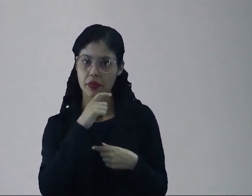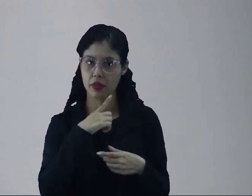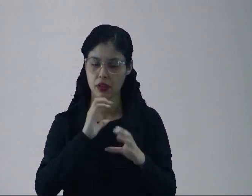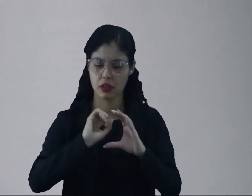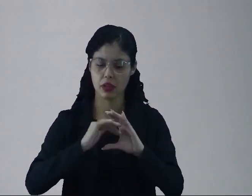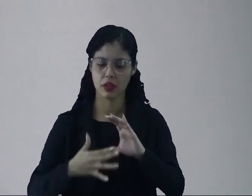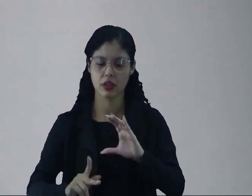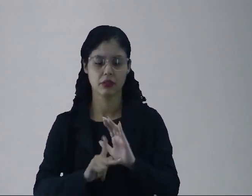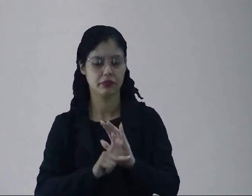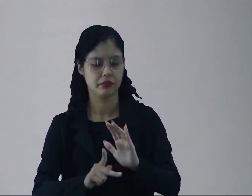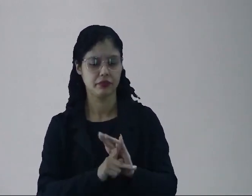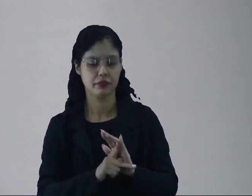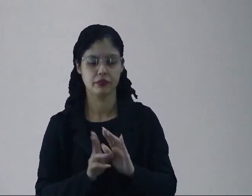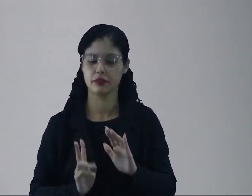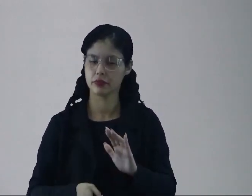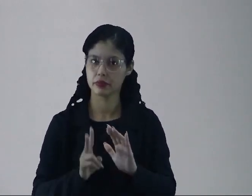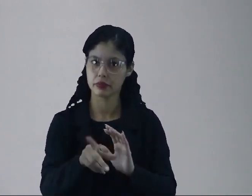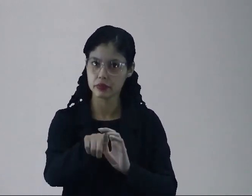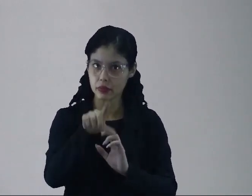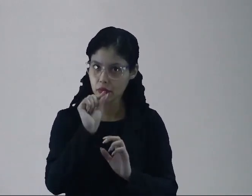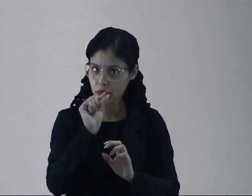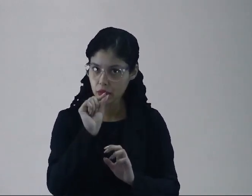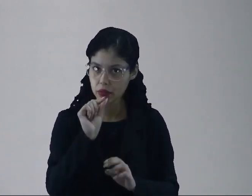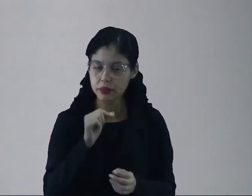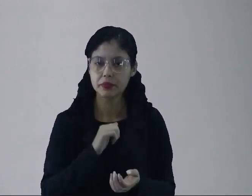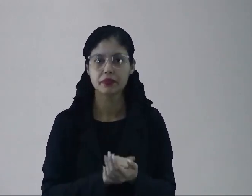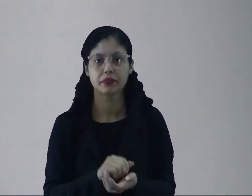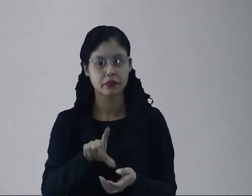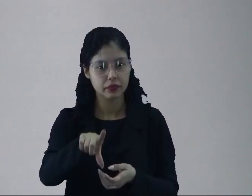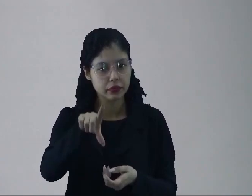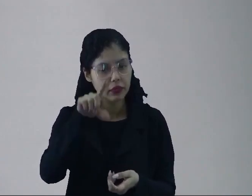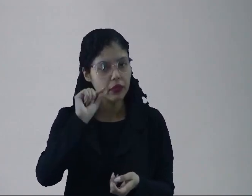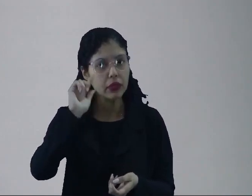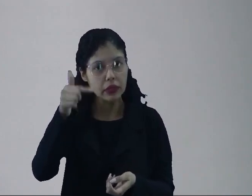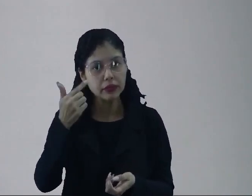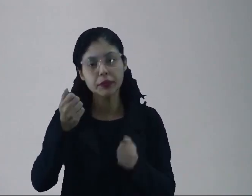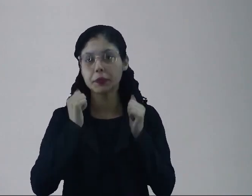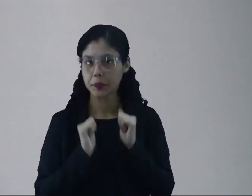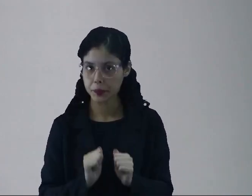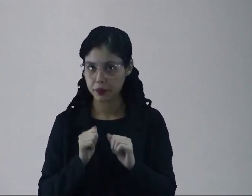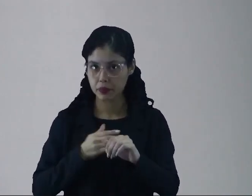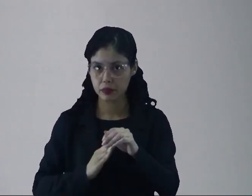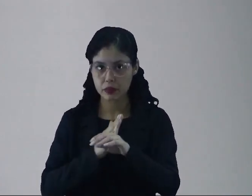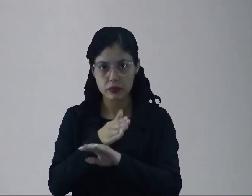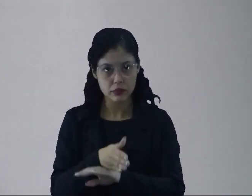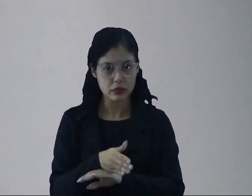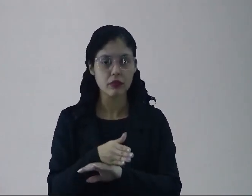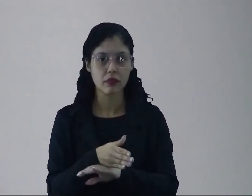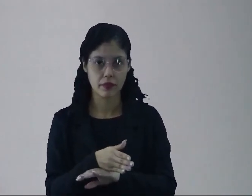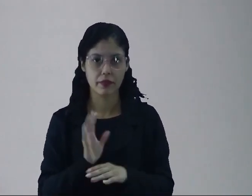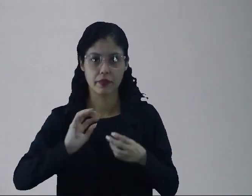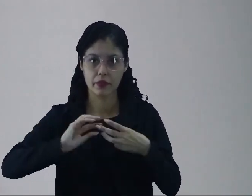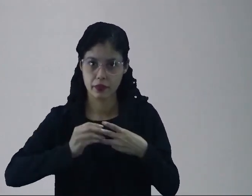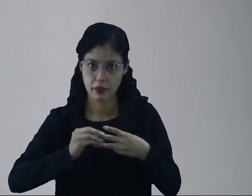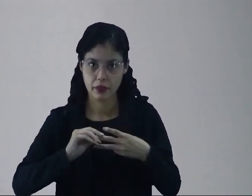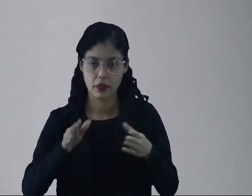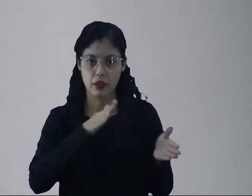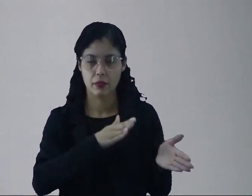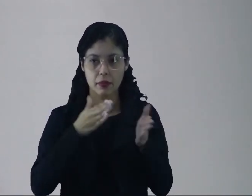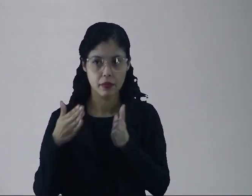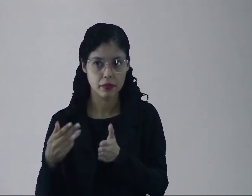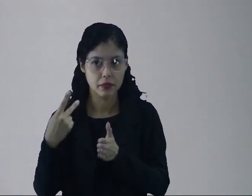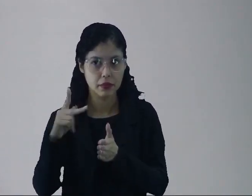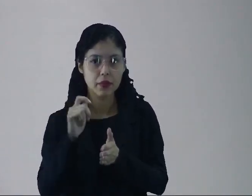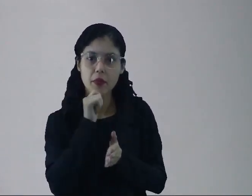essa característica da permeabilidade seletiva. Ela seleciona aquilo que pode entrar dentro da célula e a partir